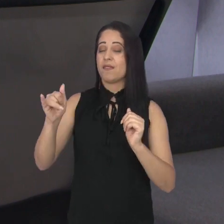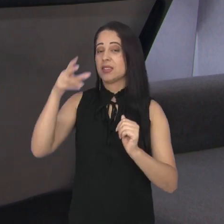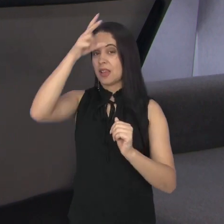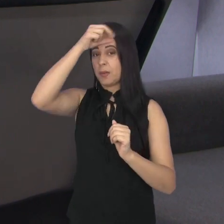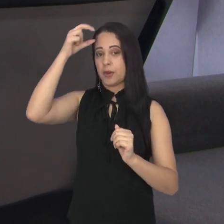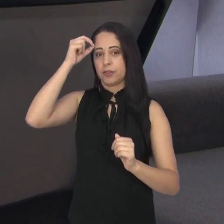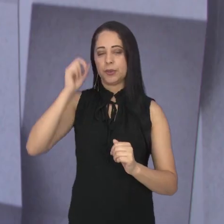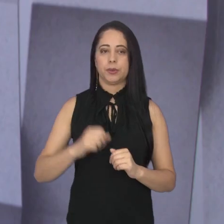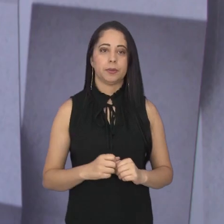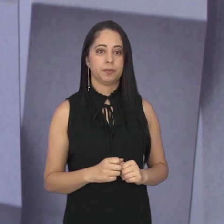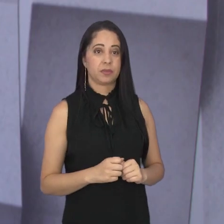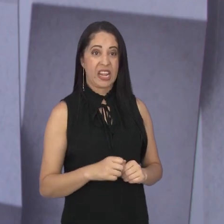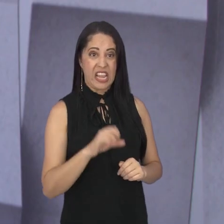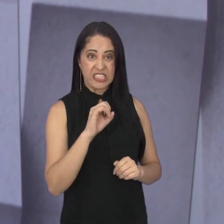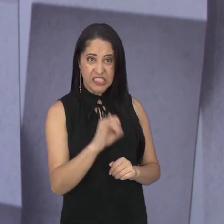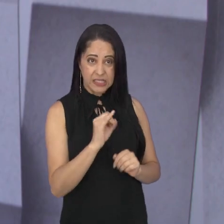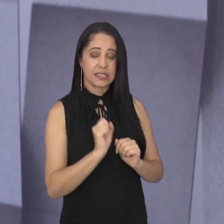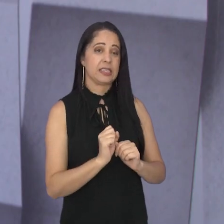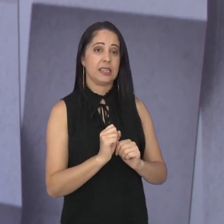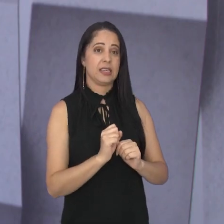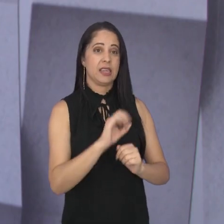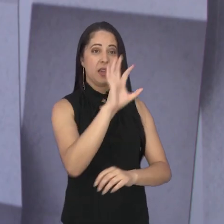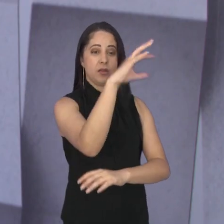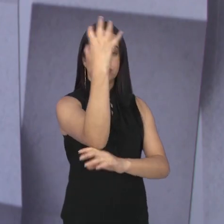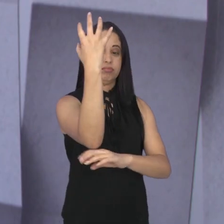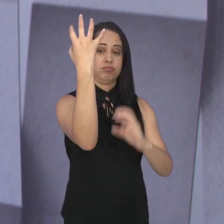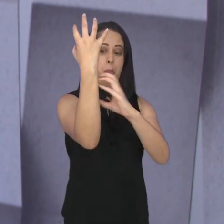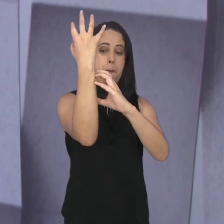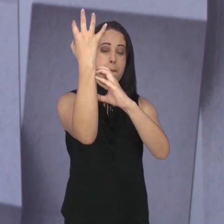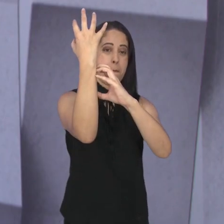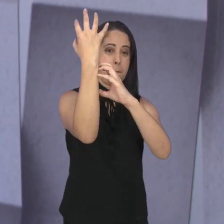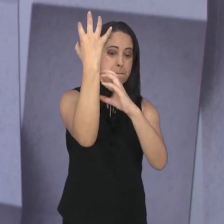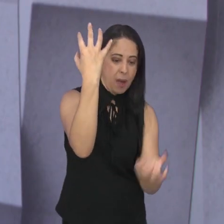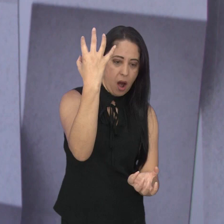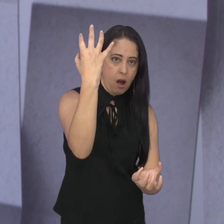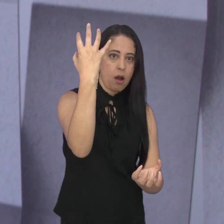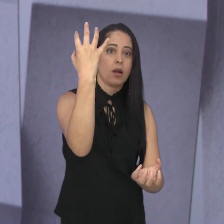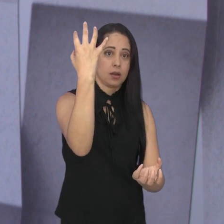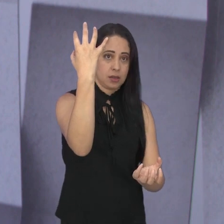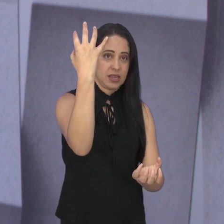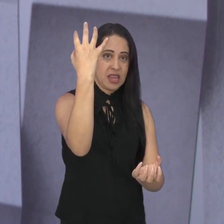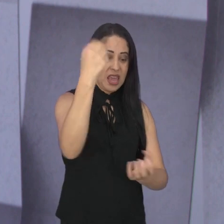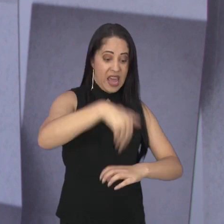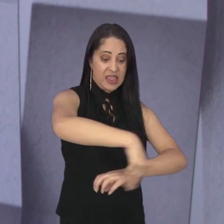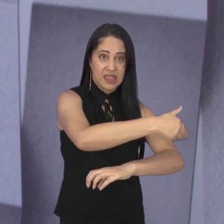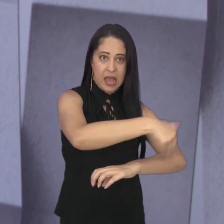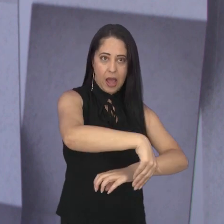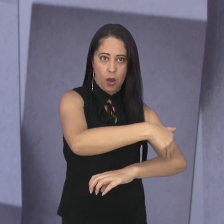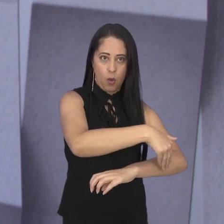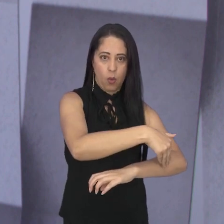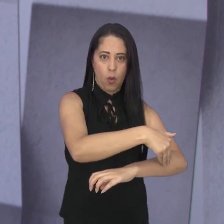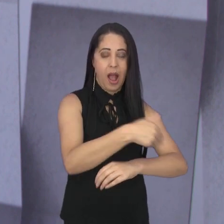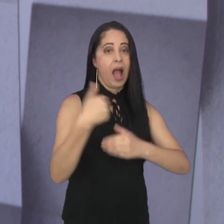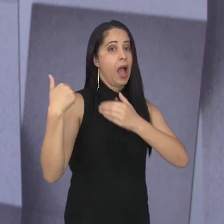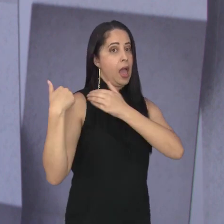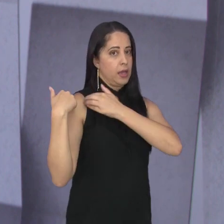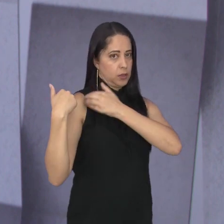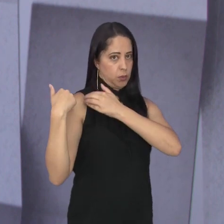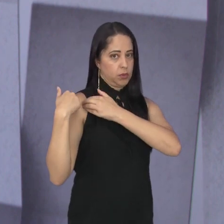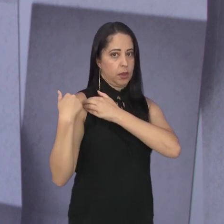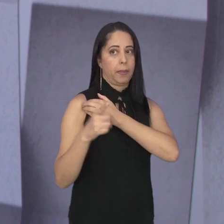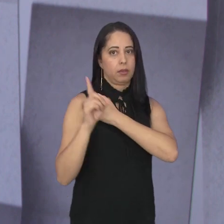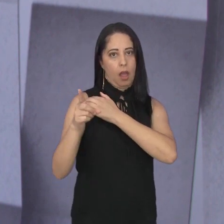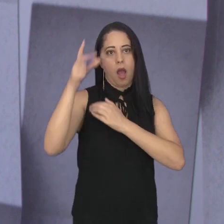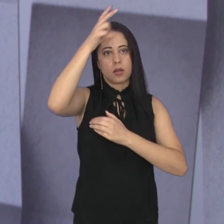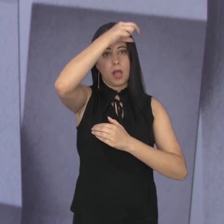comunicar à Prefeitura. Havendo queda ou de um fruto, ou de um galho, ou da própria árvore em área pública, a